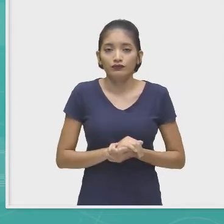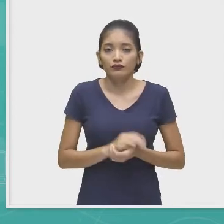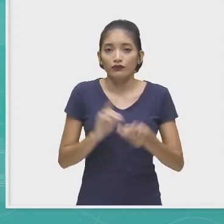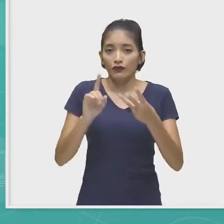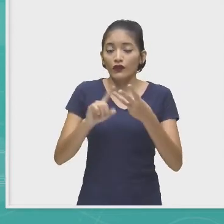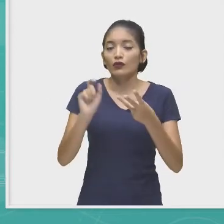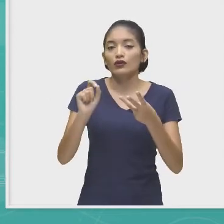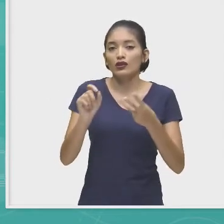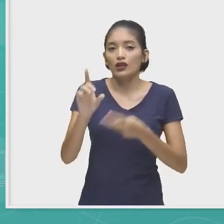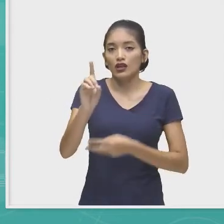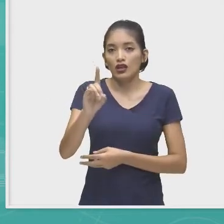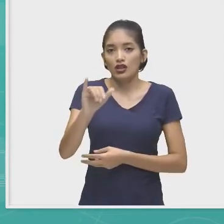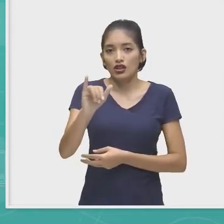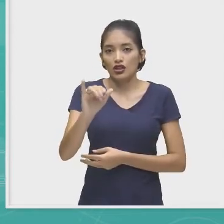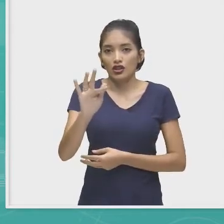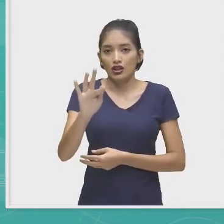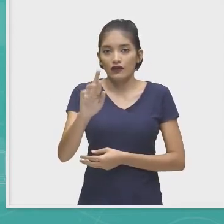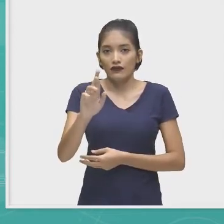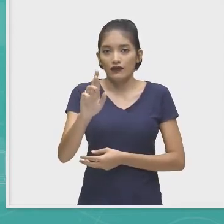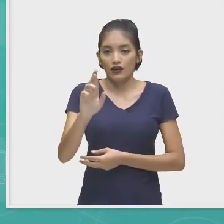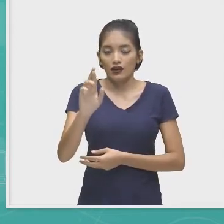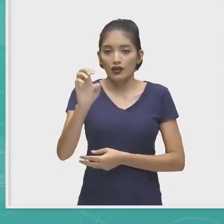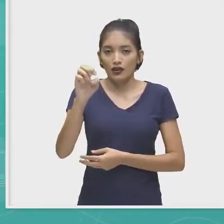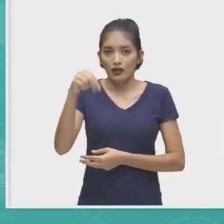que se chama diferença.